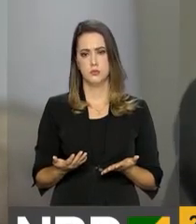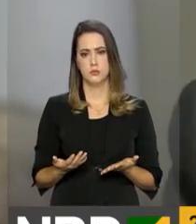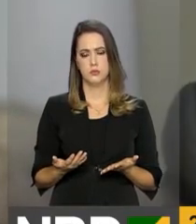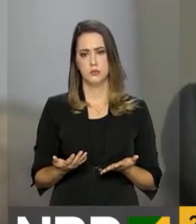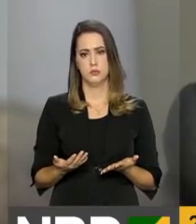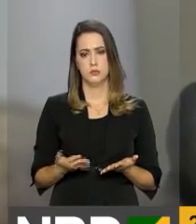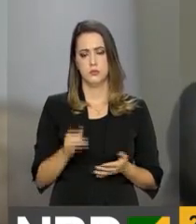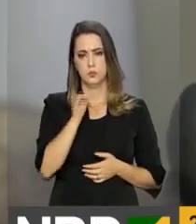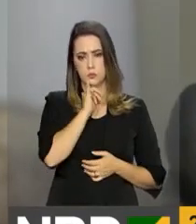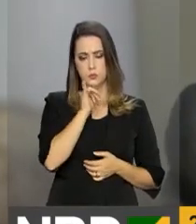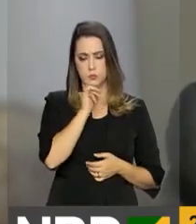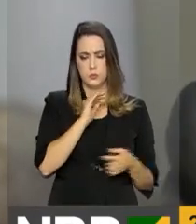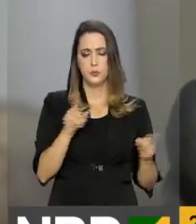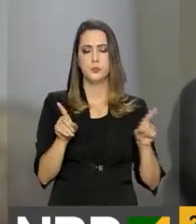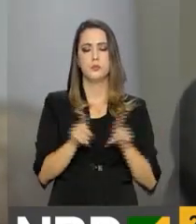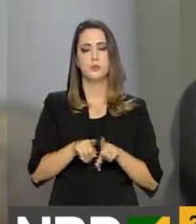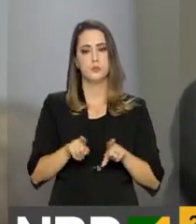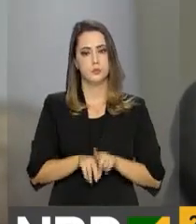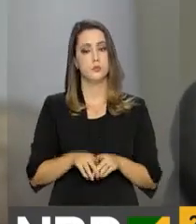Dou o exemplo aqui